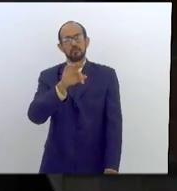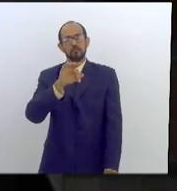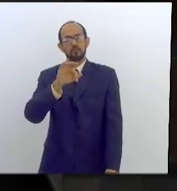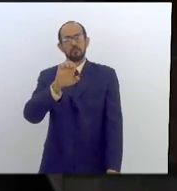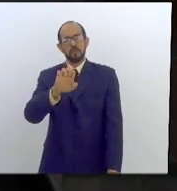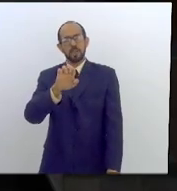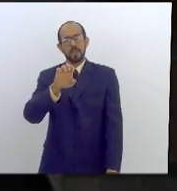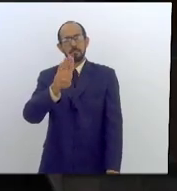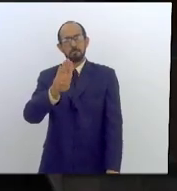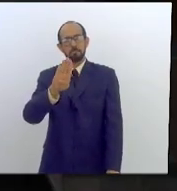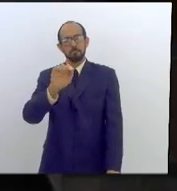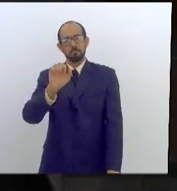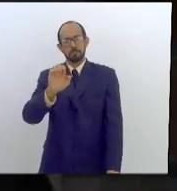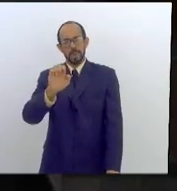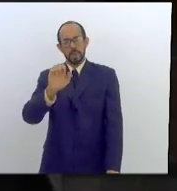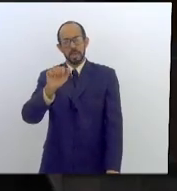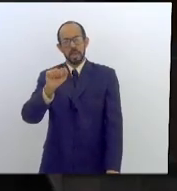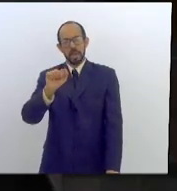a pá